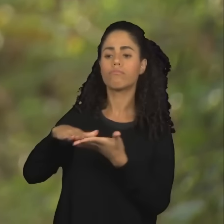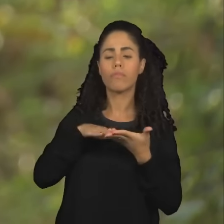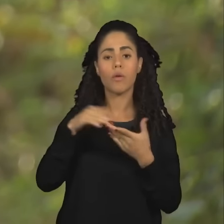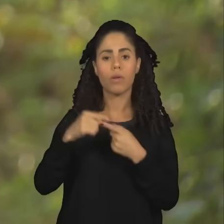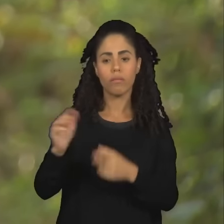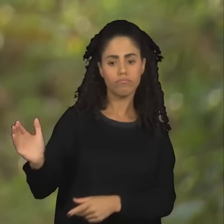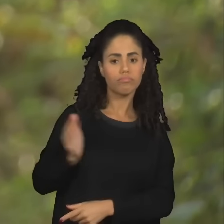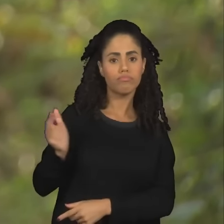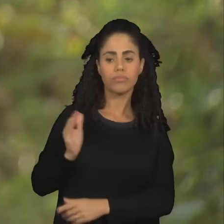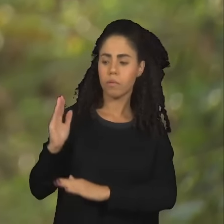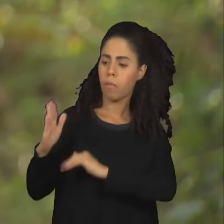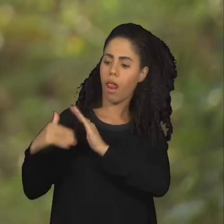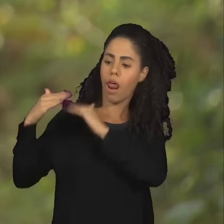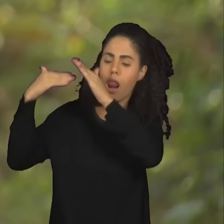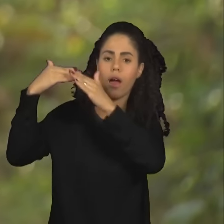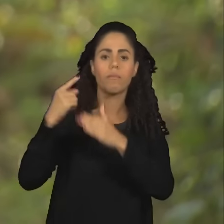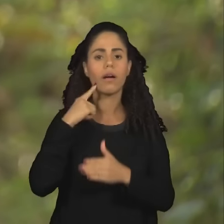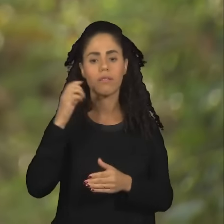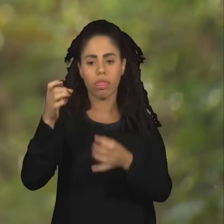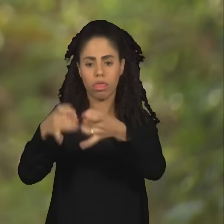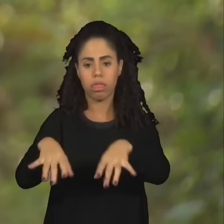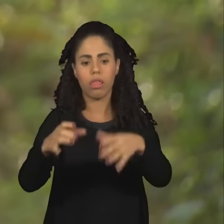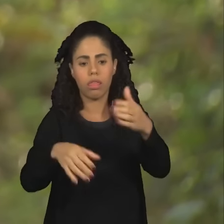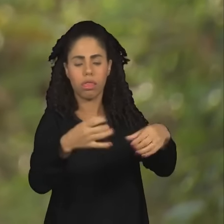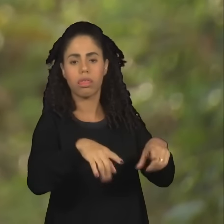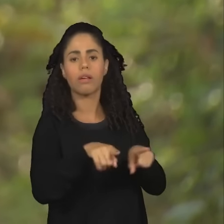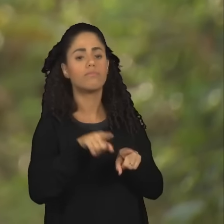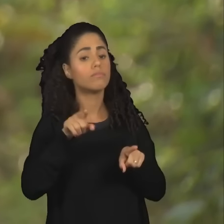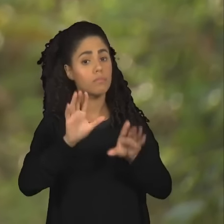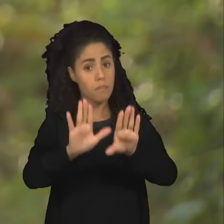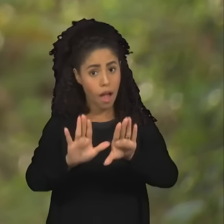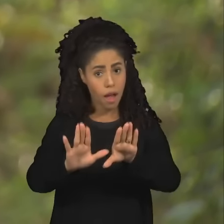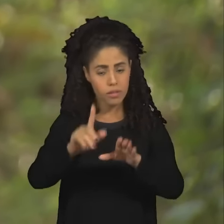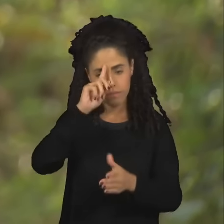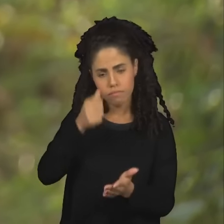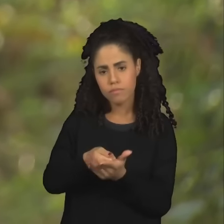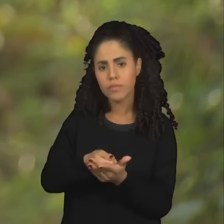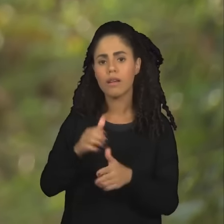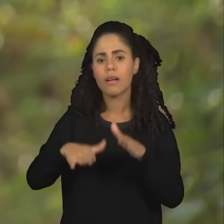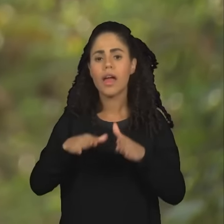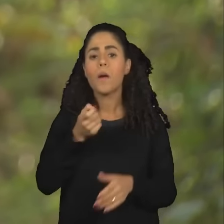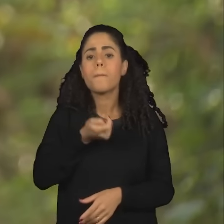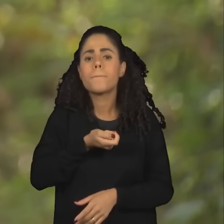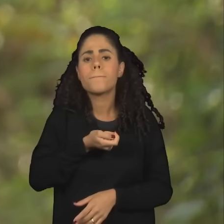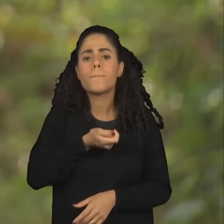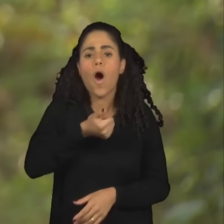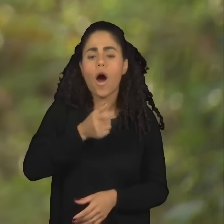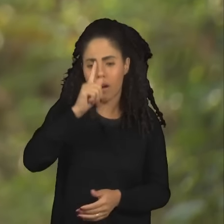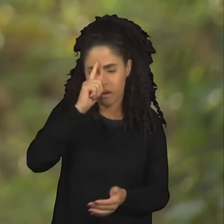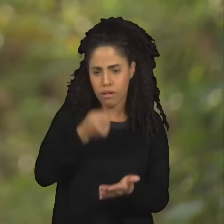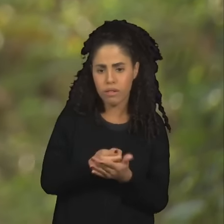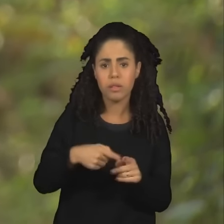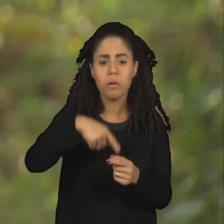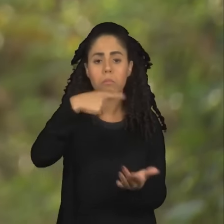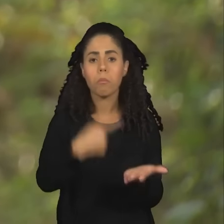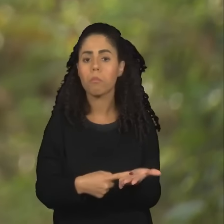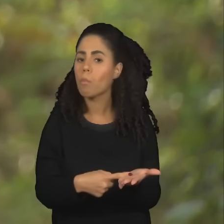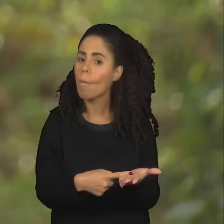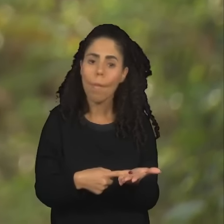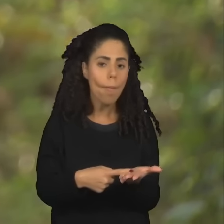se desenvolveram poluindo a atmosfera. Poucas decisões são tomadas, menos ainda são cumpridas